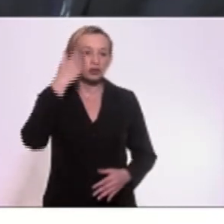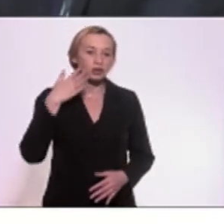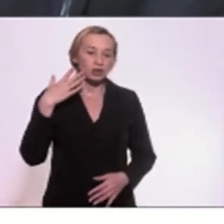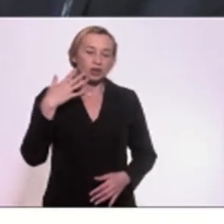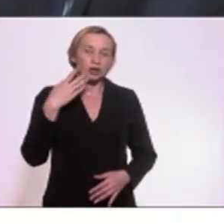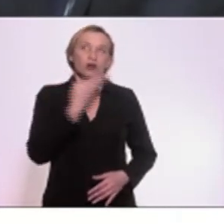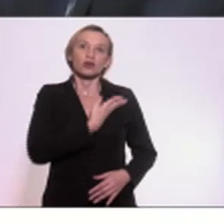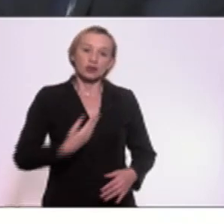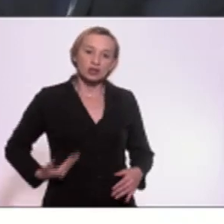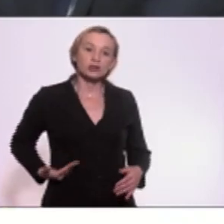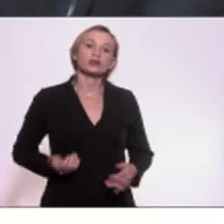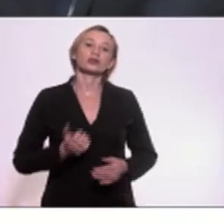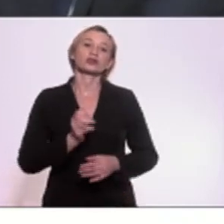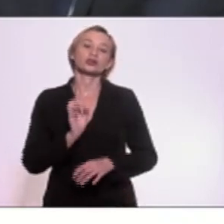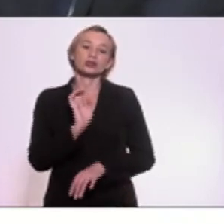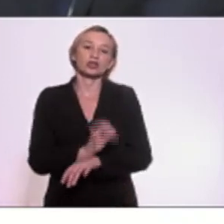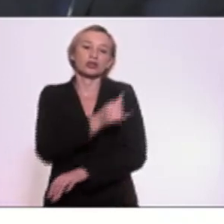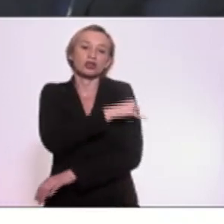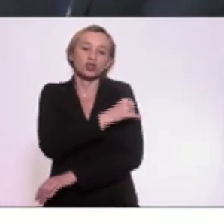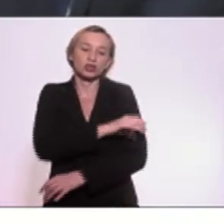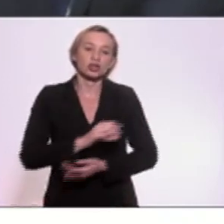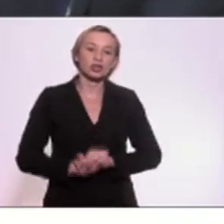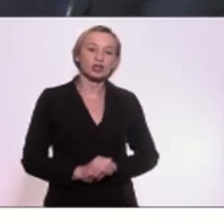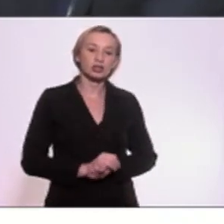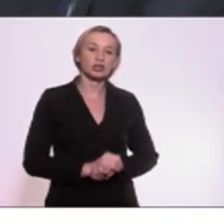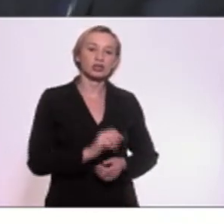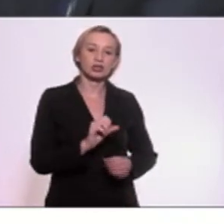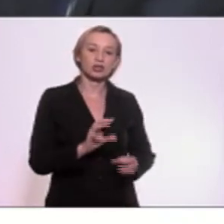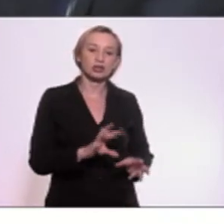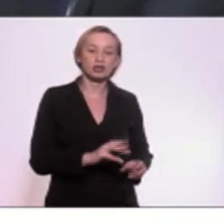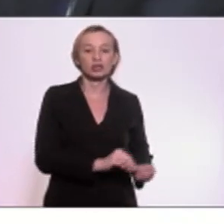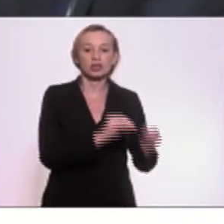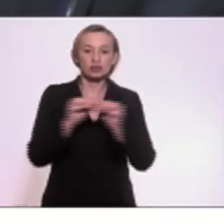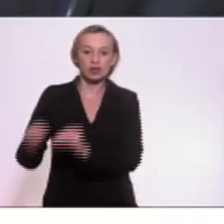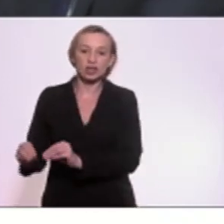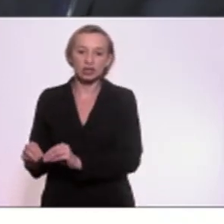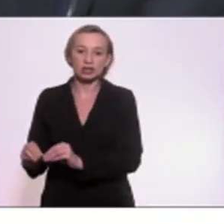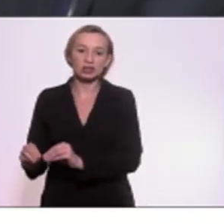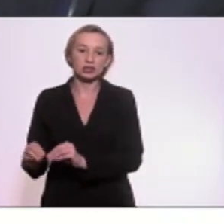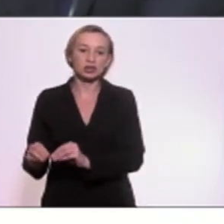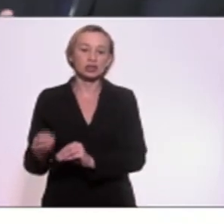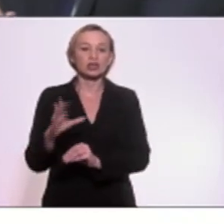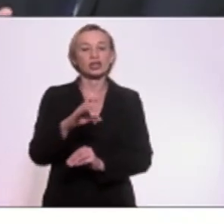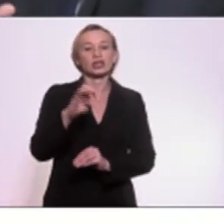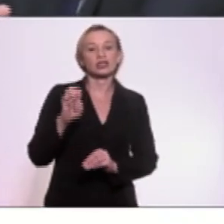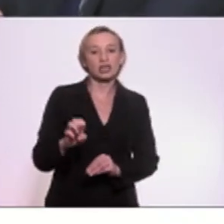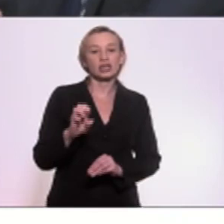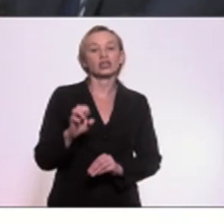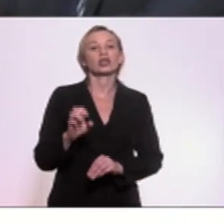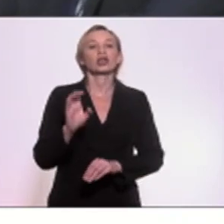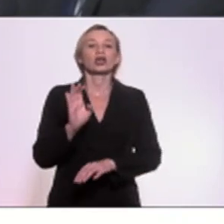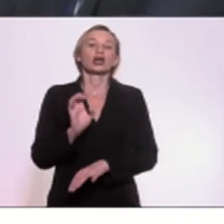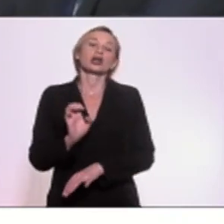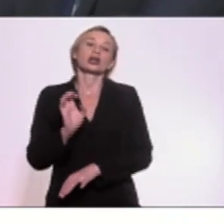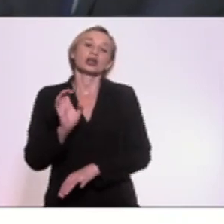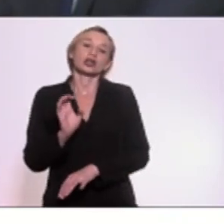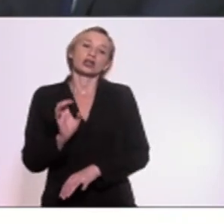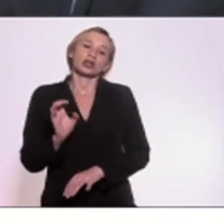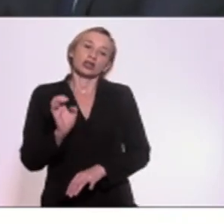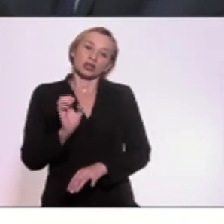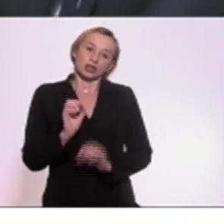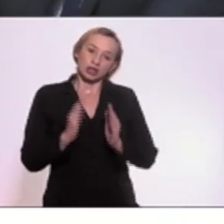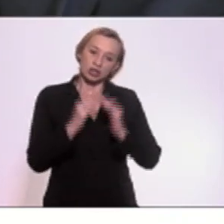Rio de Janeiro o envio de mensagem expondo sobre a transferência da sede da Escola Estadual Menezes Vieira para o espaço do